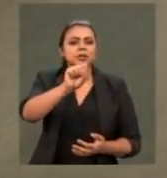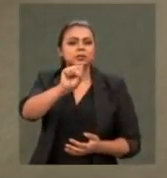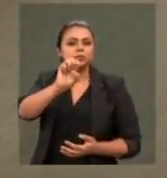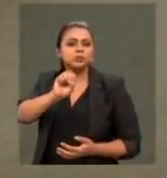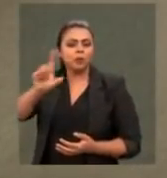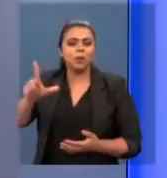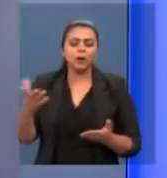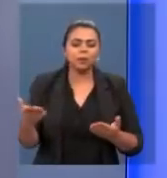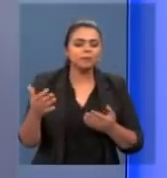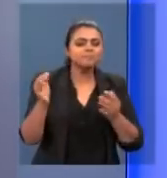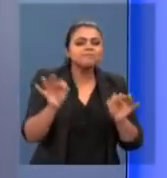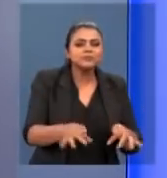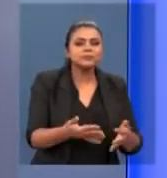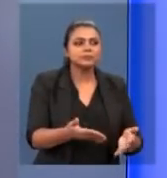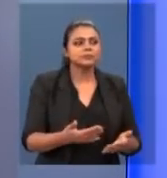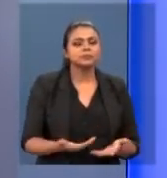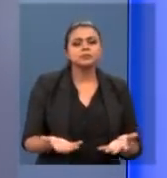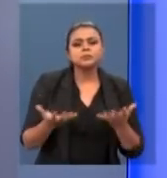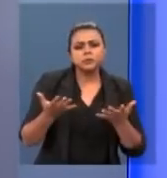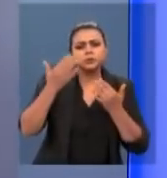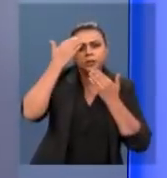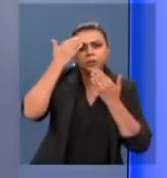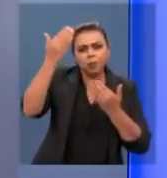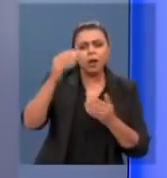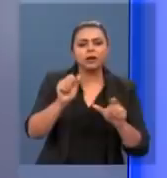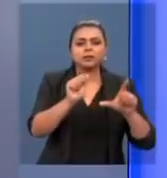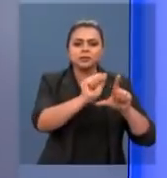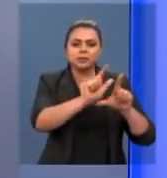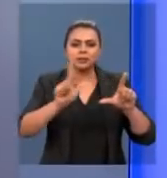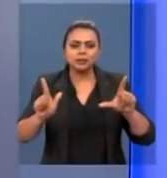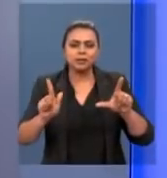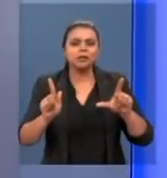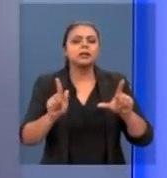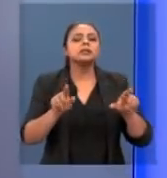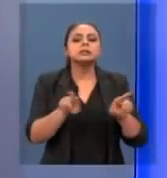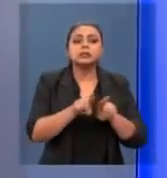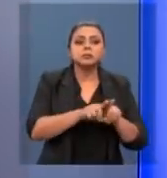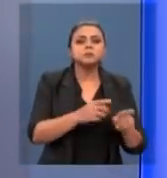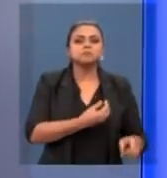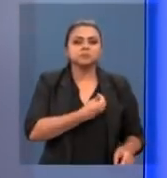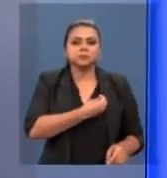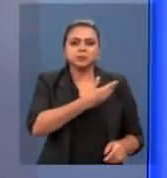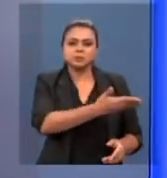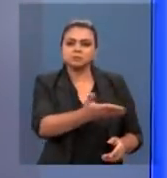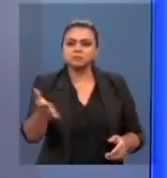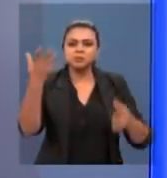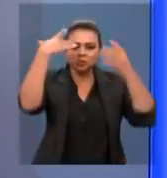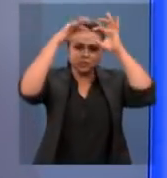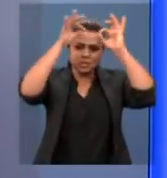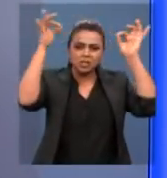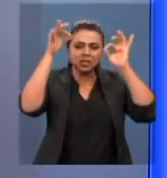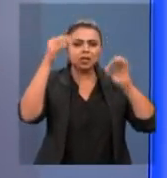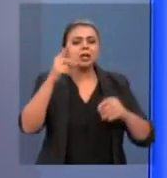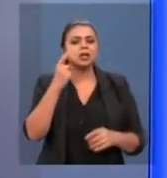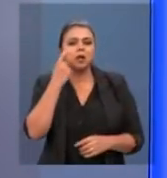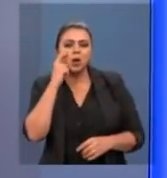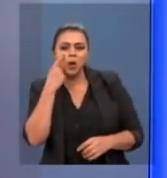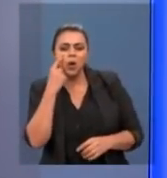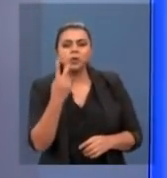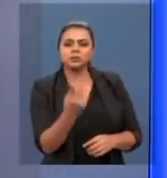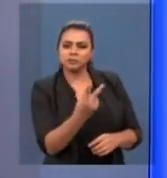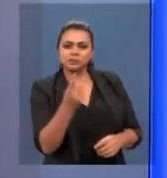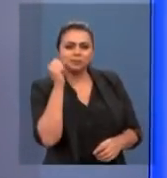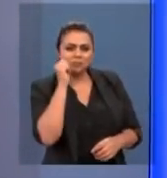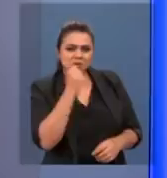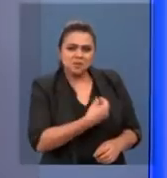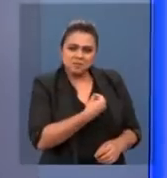despedida eu queria agradecer também à gazeta agradecer os companheiros que estão aqui a jaqueline ea rose as duas mulheres que estão